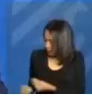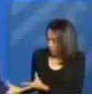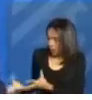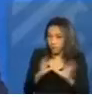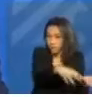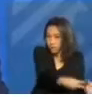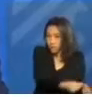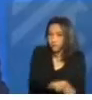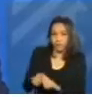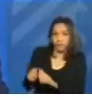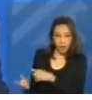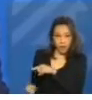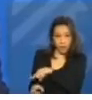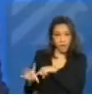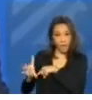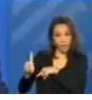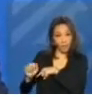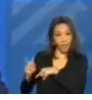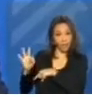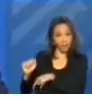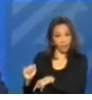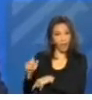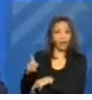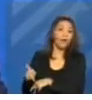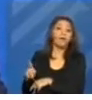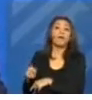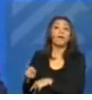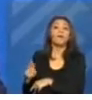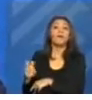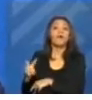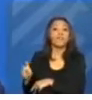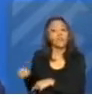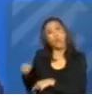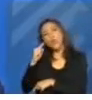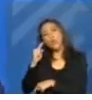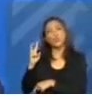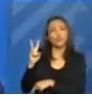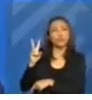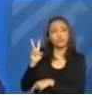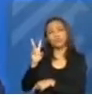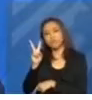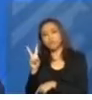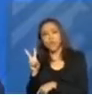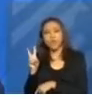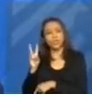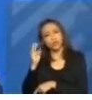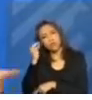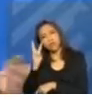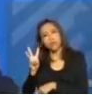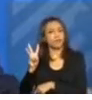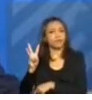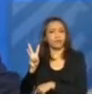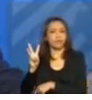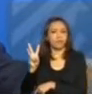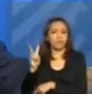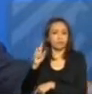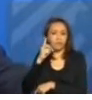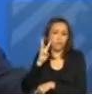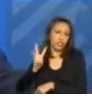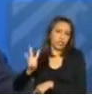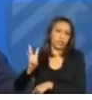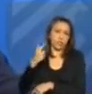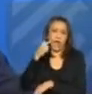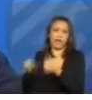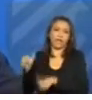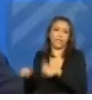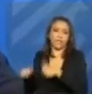para a data prévia. Aí a data prévia vai passar um, dois dias, X dias, analisando. Aí ela tem que mandar